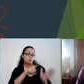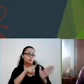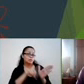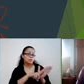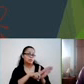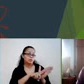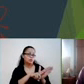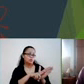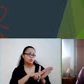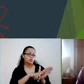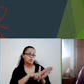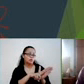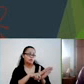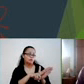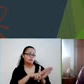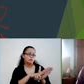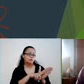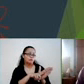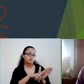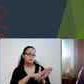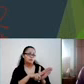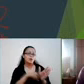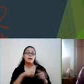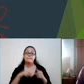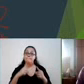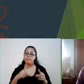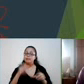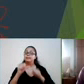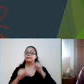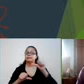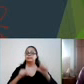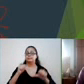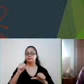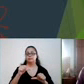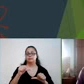negativos, só que vou inverter.